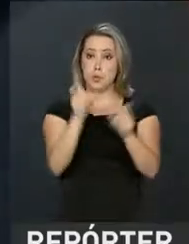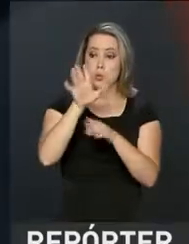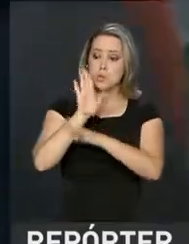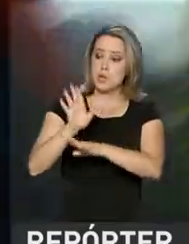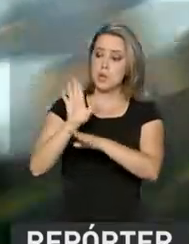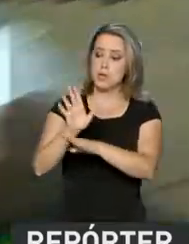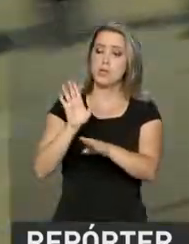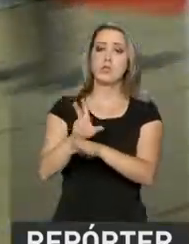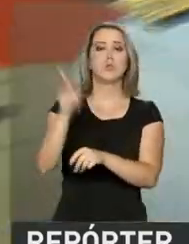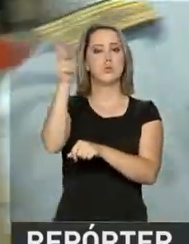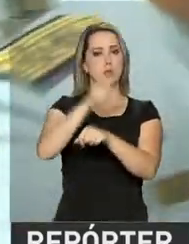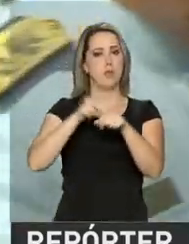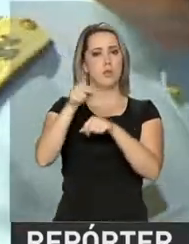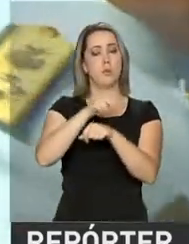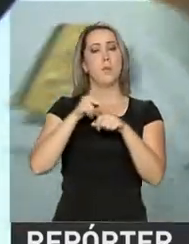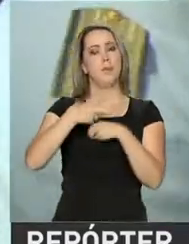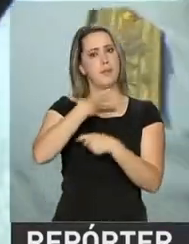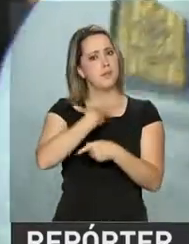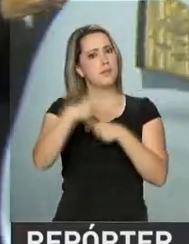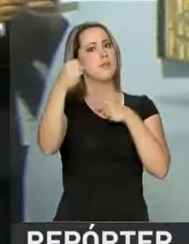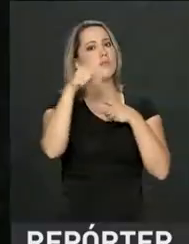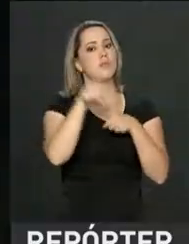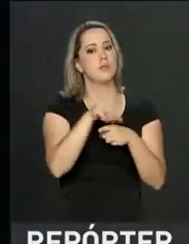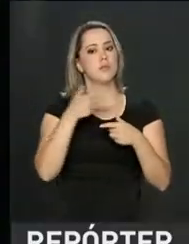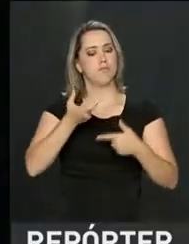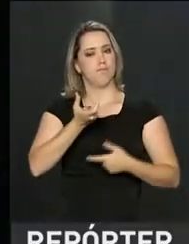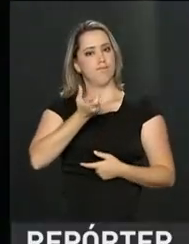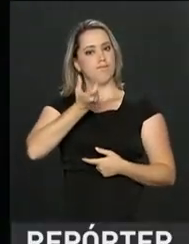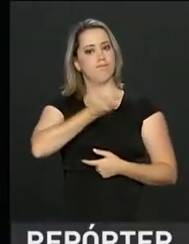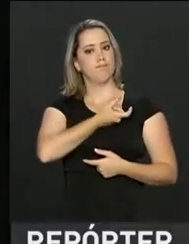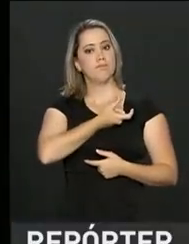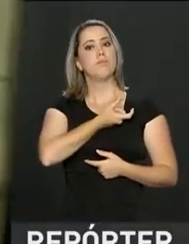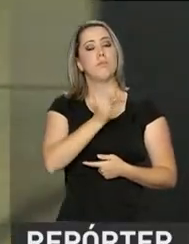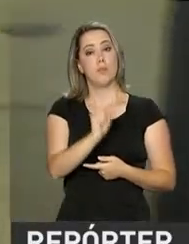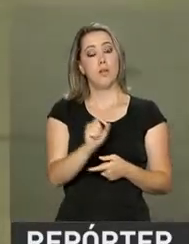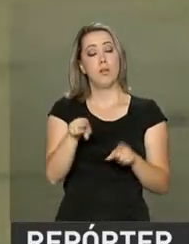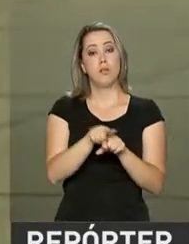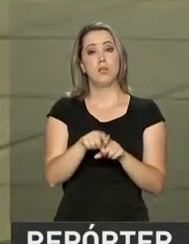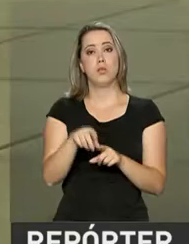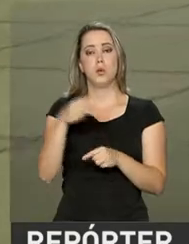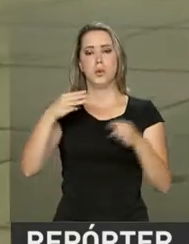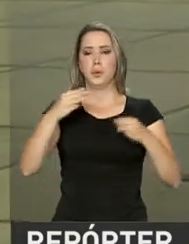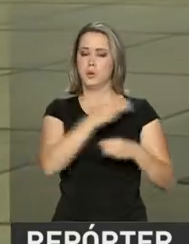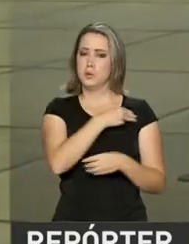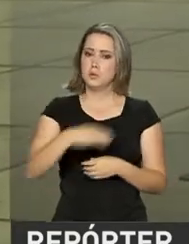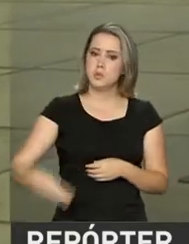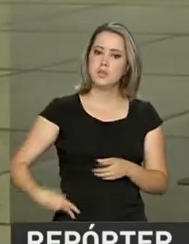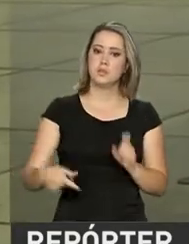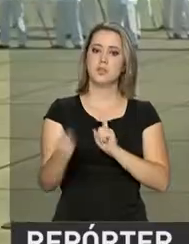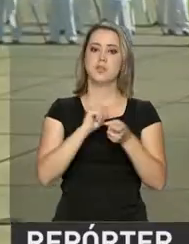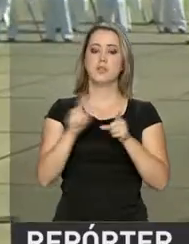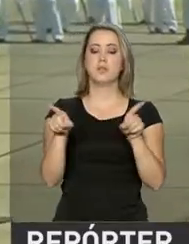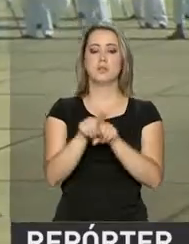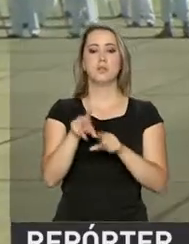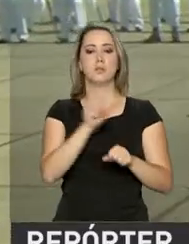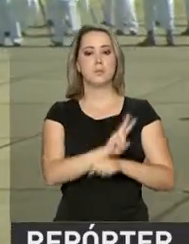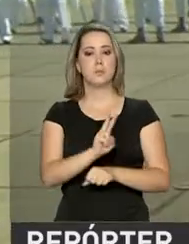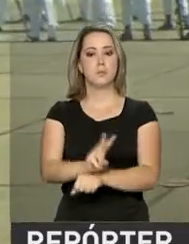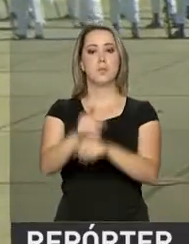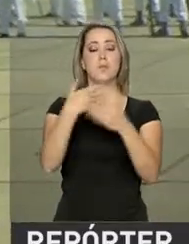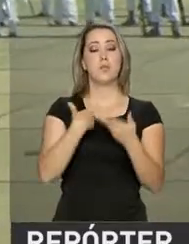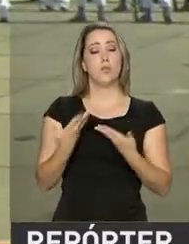os interesses do país, receberam a Medalha da Vitória. Os ministros da Fazenda, Henrique Meirelles, e da Defesa, Raul